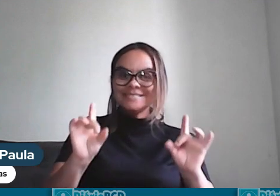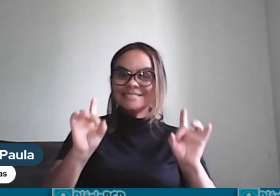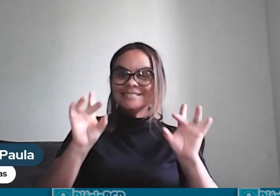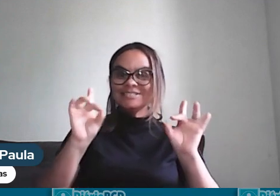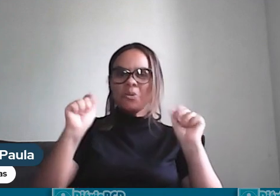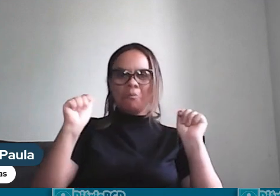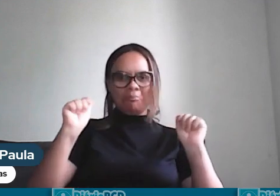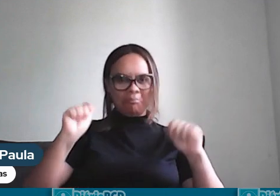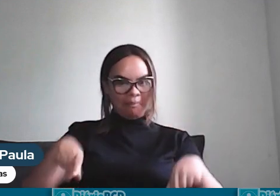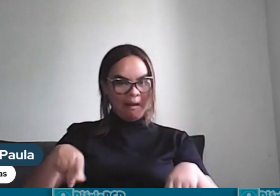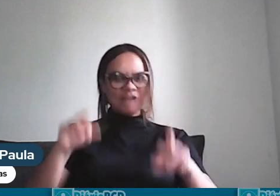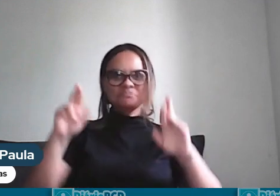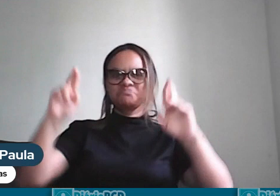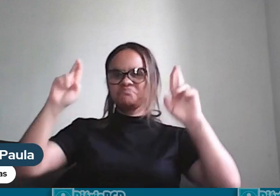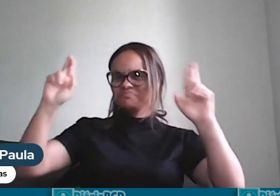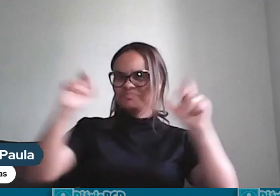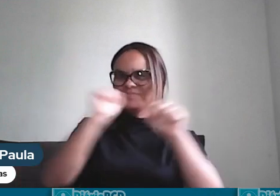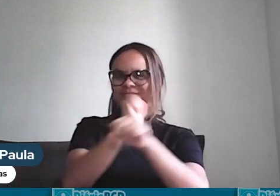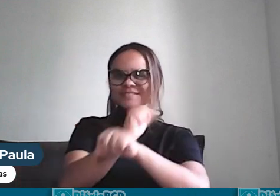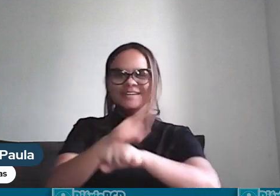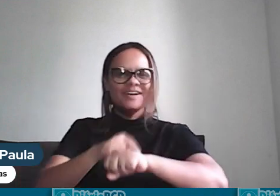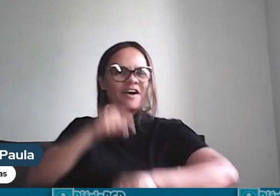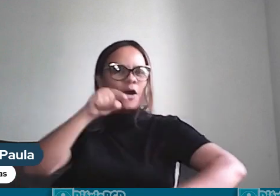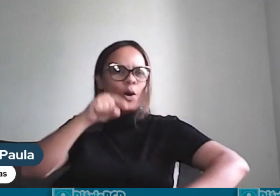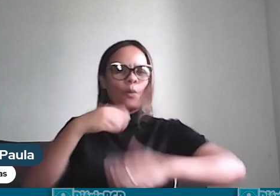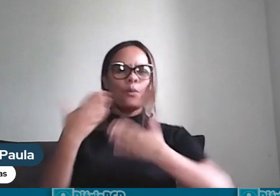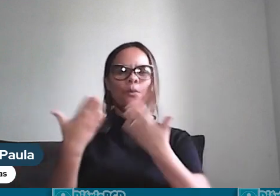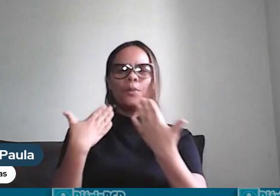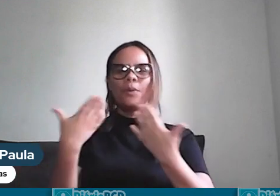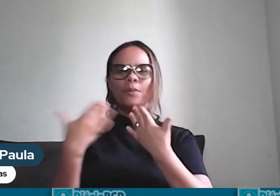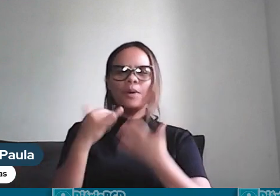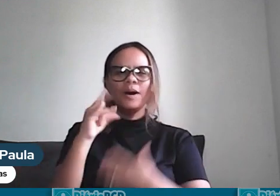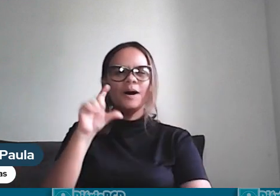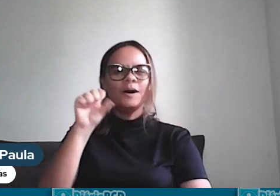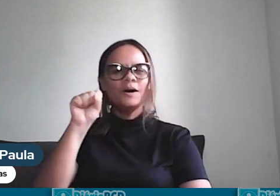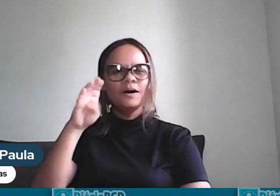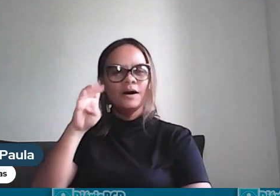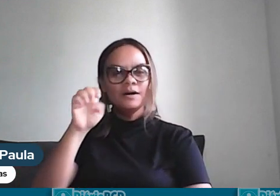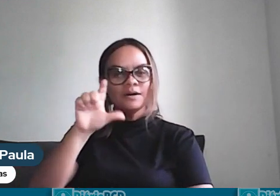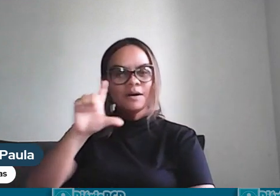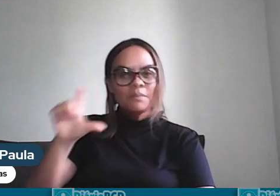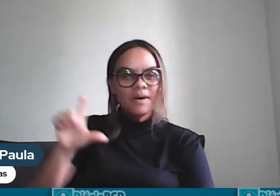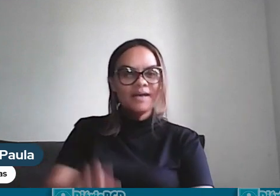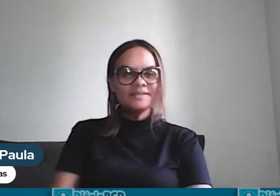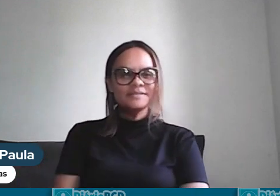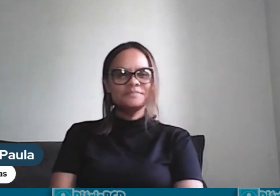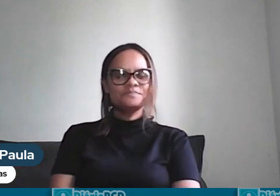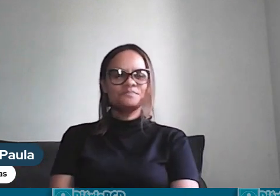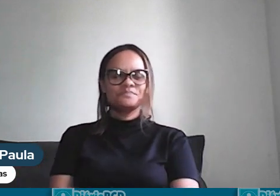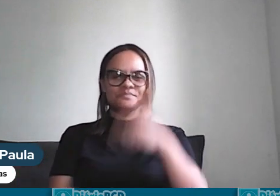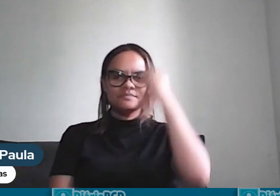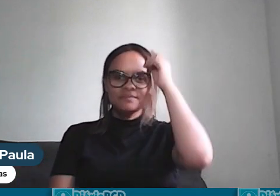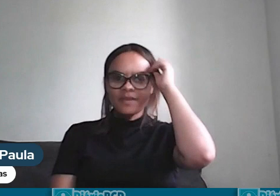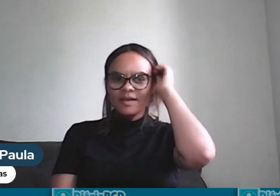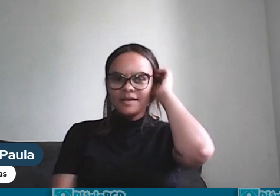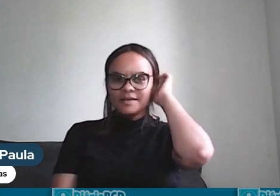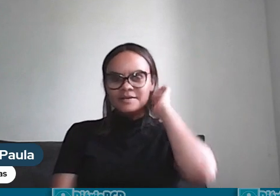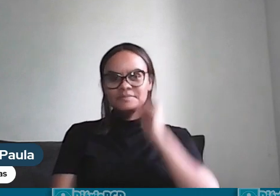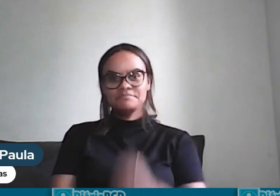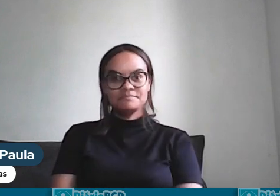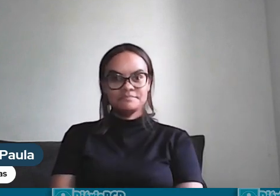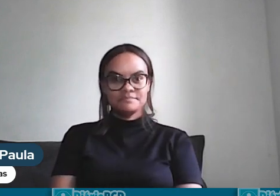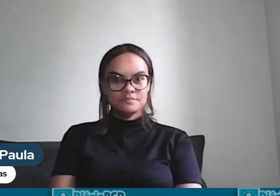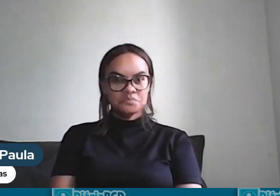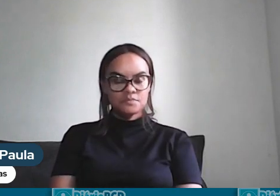nós aguardávamos o momento de conversar com a doutora Isabel Loureiro Maior, a doutora Isabel é um dos